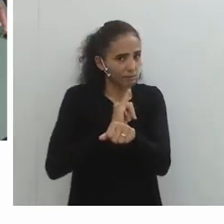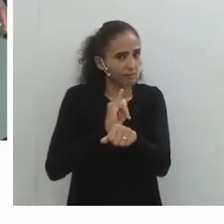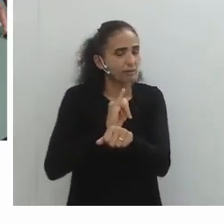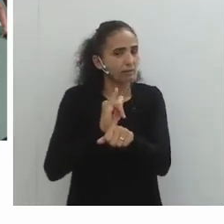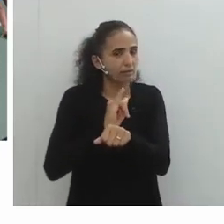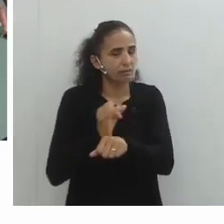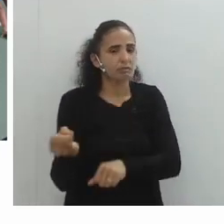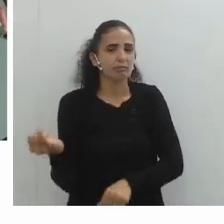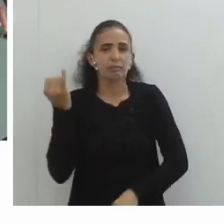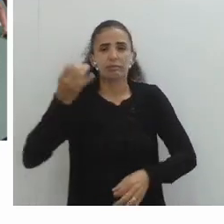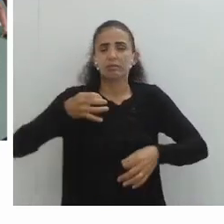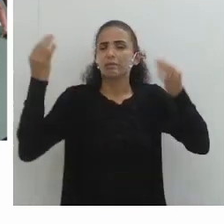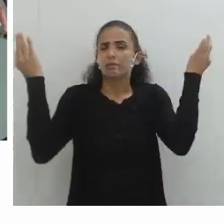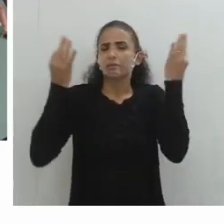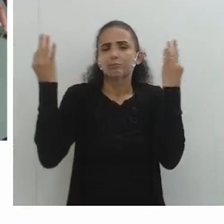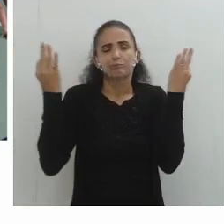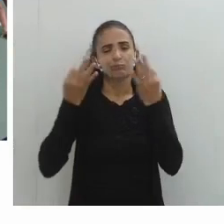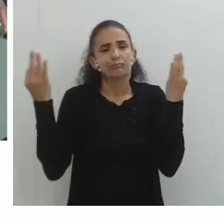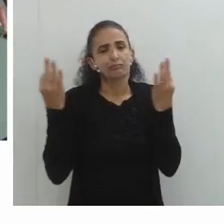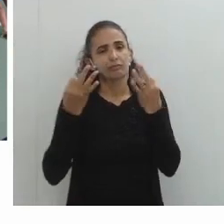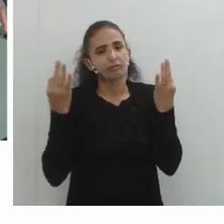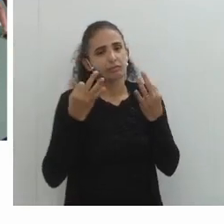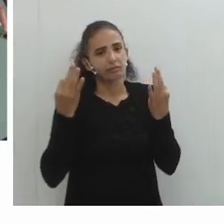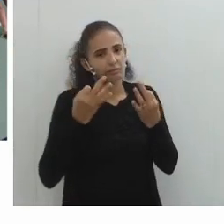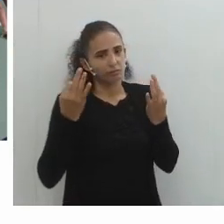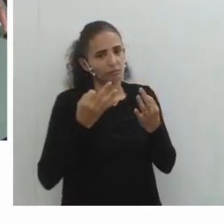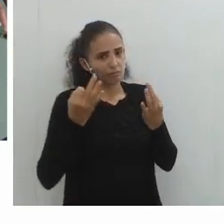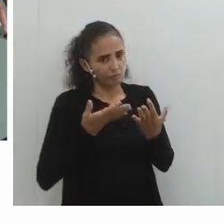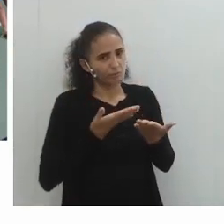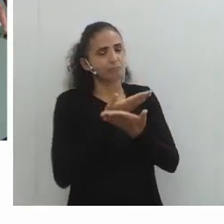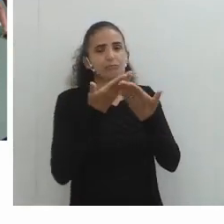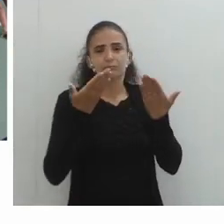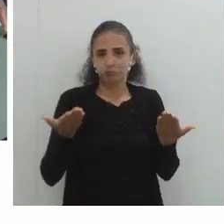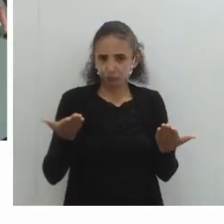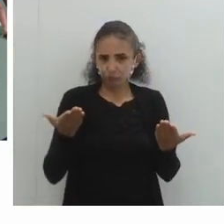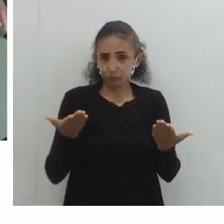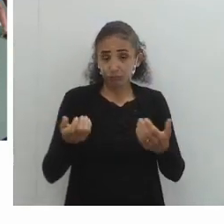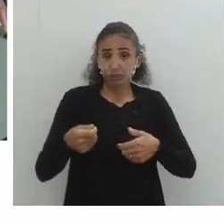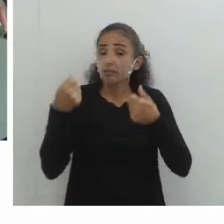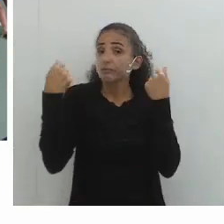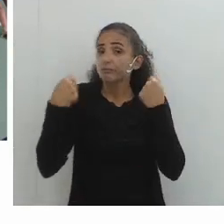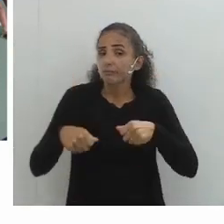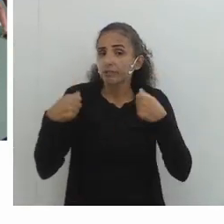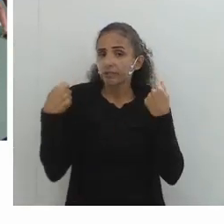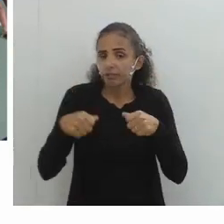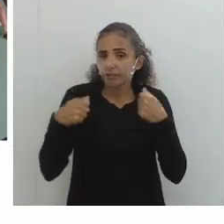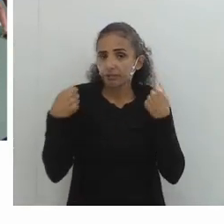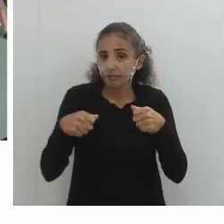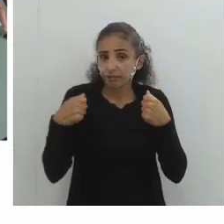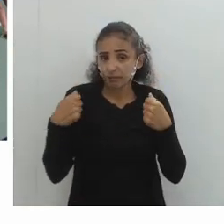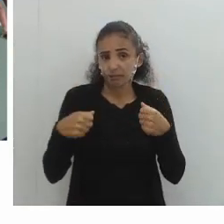ser aperfeiçoada no jogo de handebol. Eu preciso